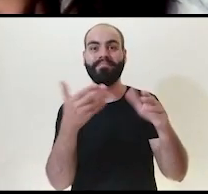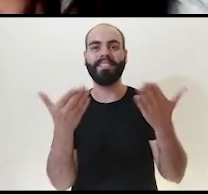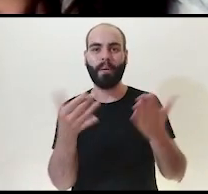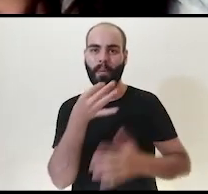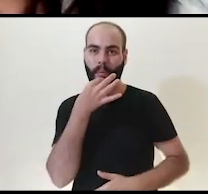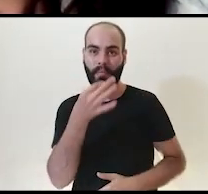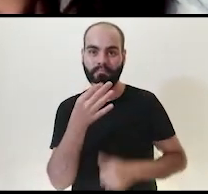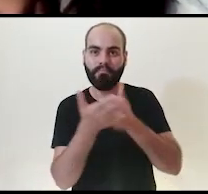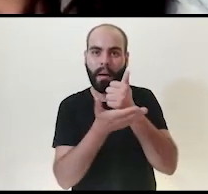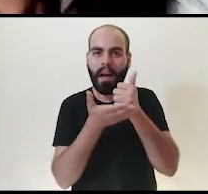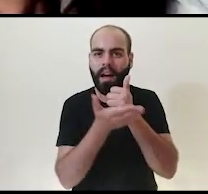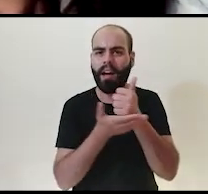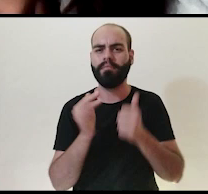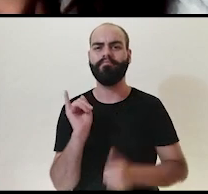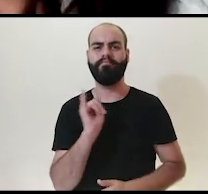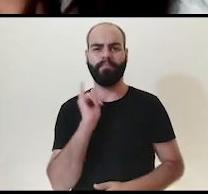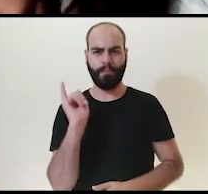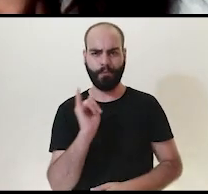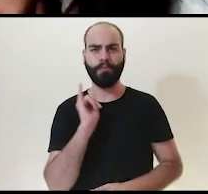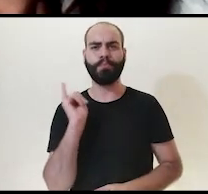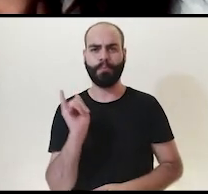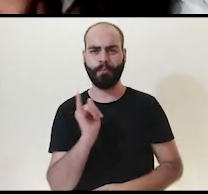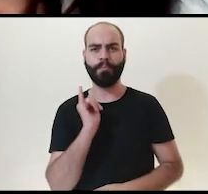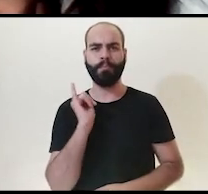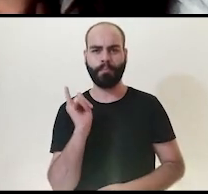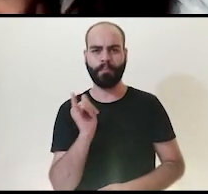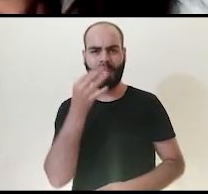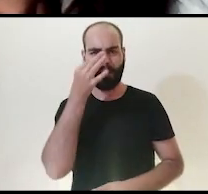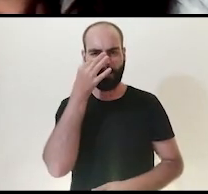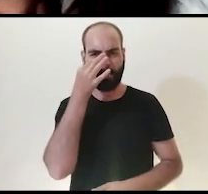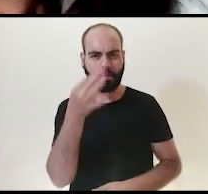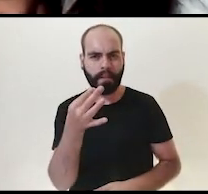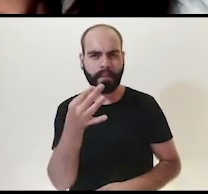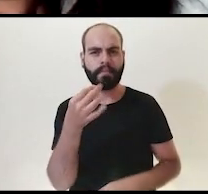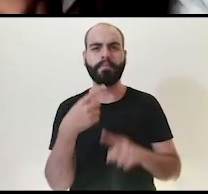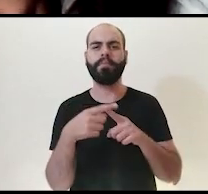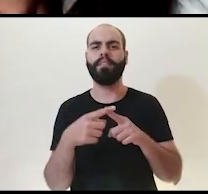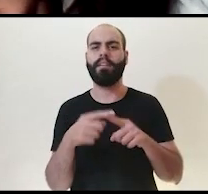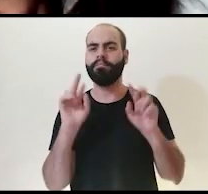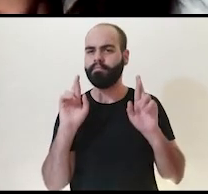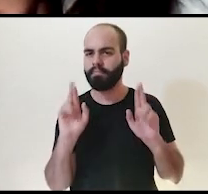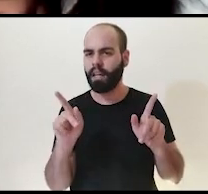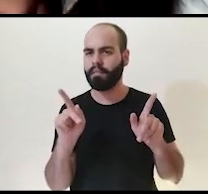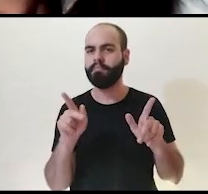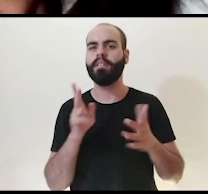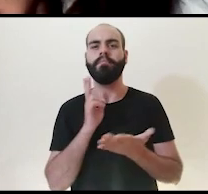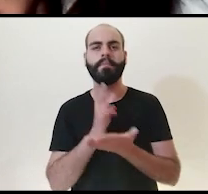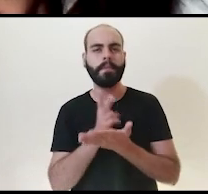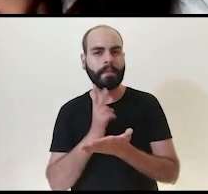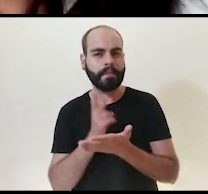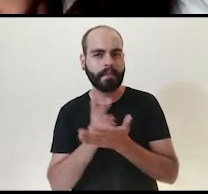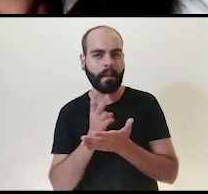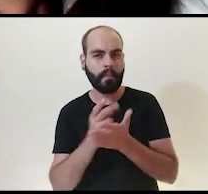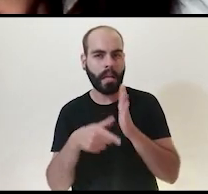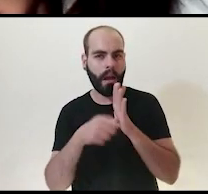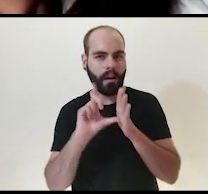dica básica, mas que a gente realmente tem que prestar atenção nisso e vai fazer muita diferença. Então, sempre dá uma limpadinha ali